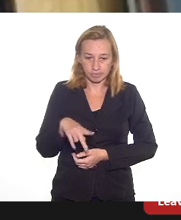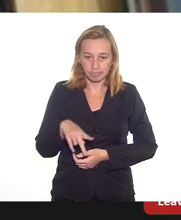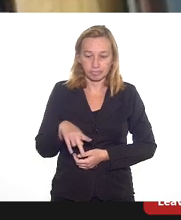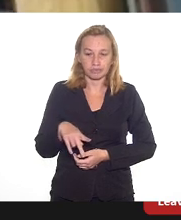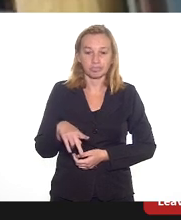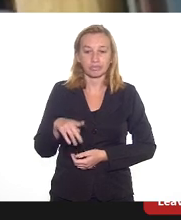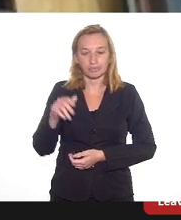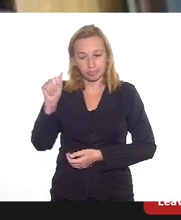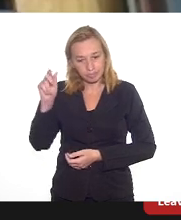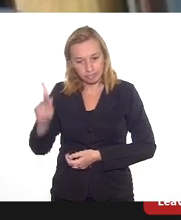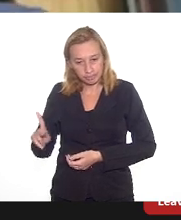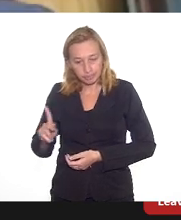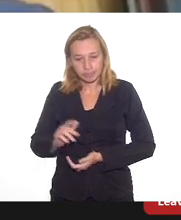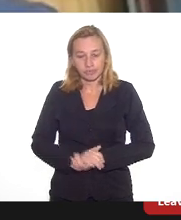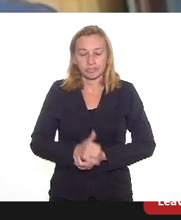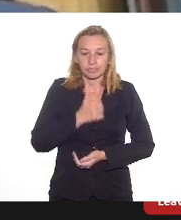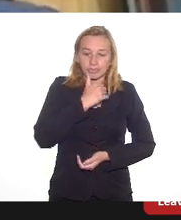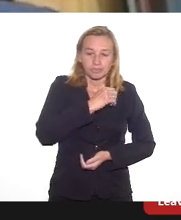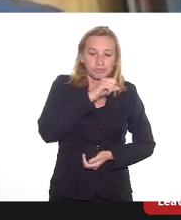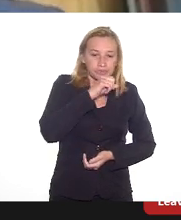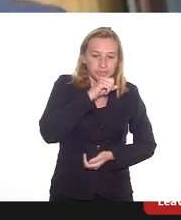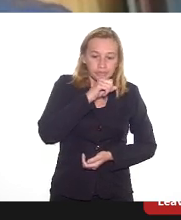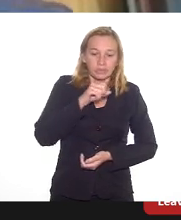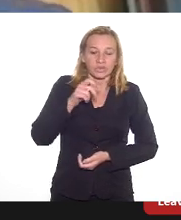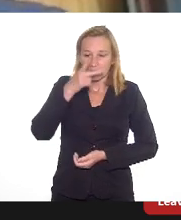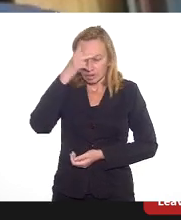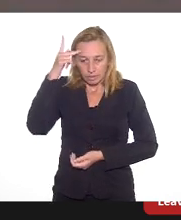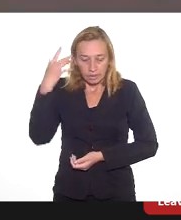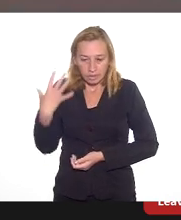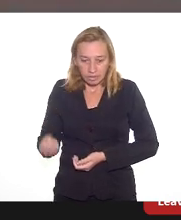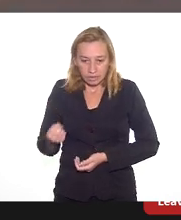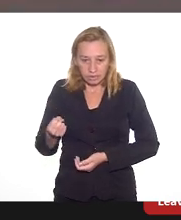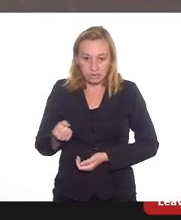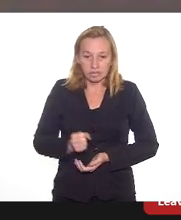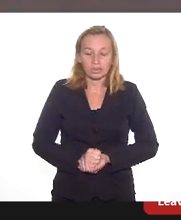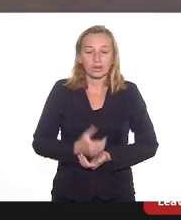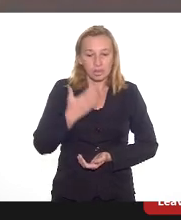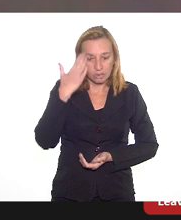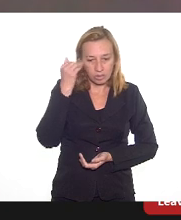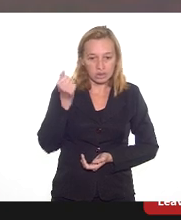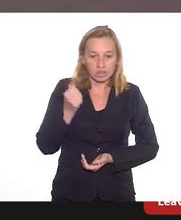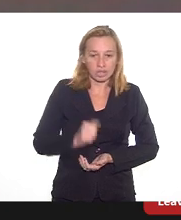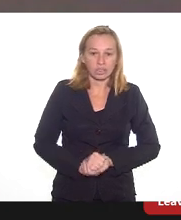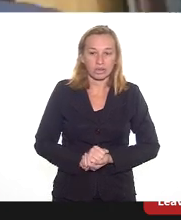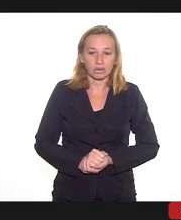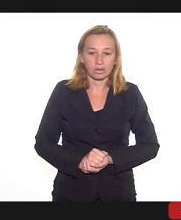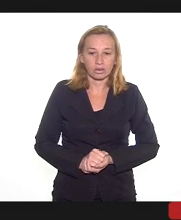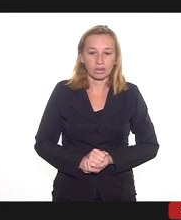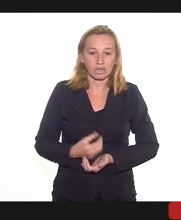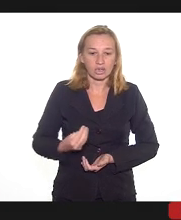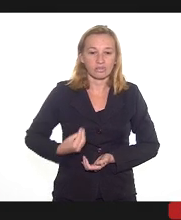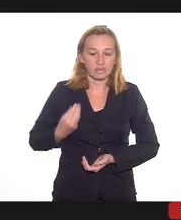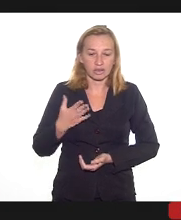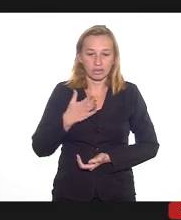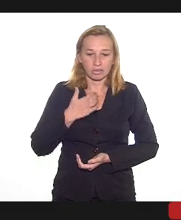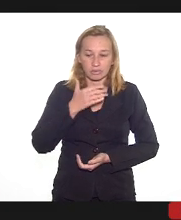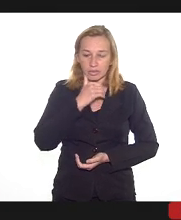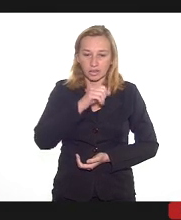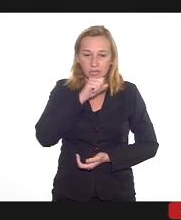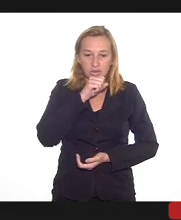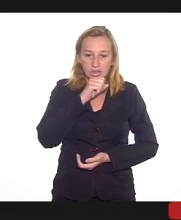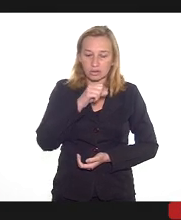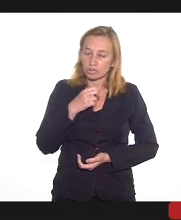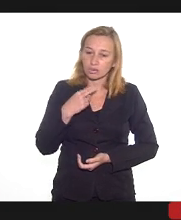da rede, a minha mãe é pensionista da rede, e assim, eu sei o que seria a vida da minha mãe se eu não pudesse ajudá-la,